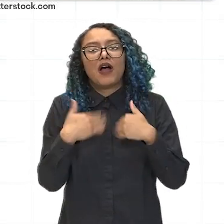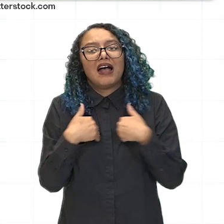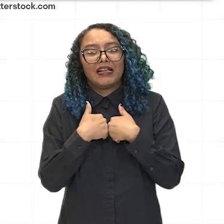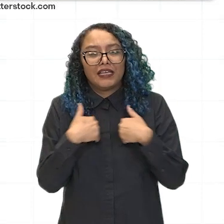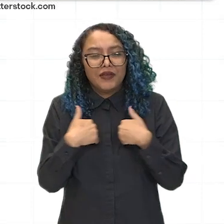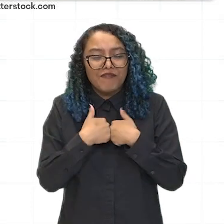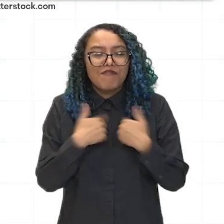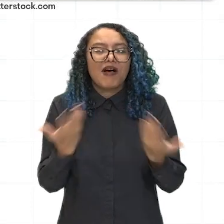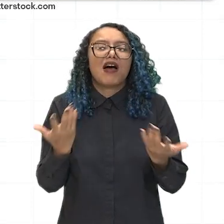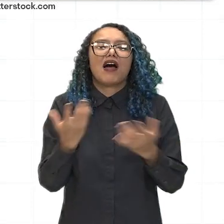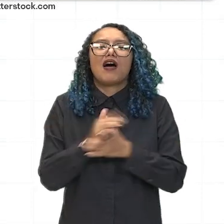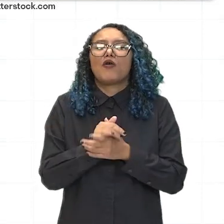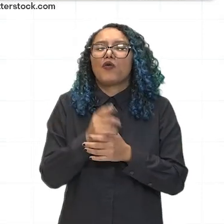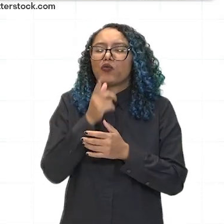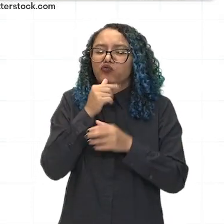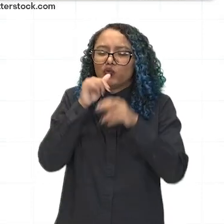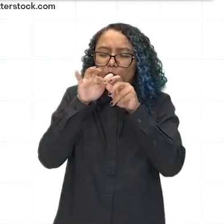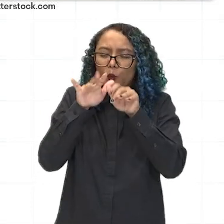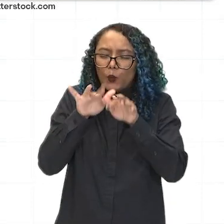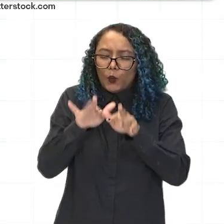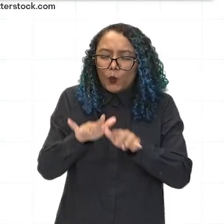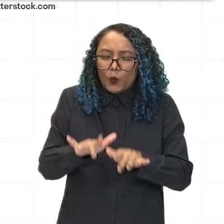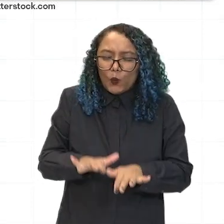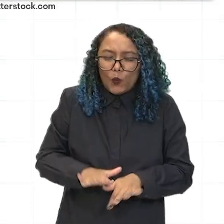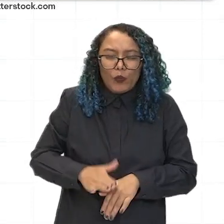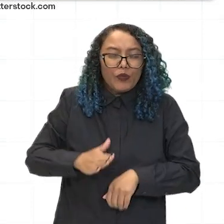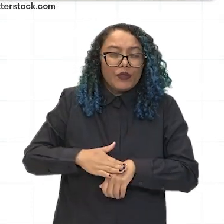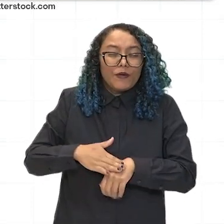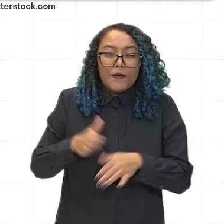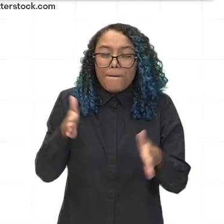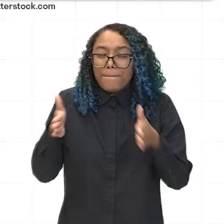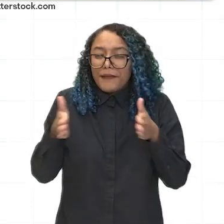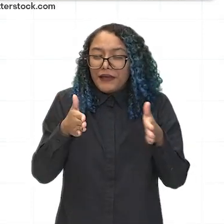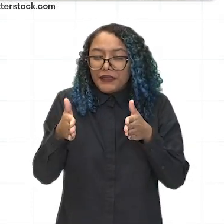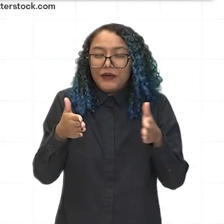mortos, secas extremas, períodos de